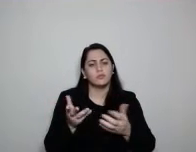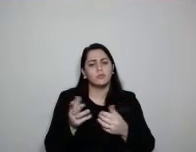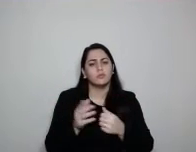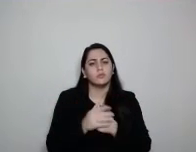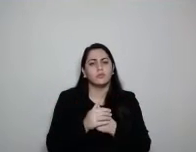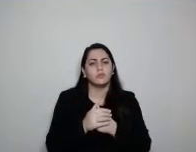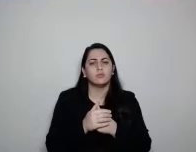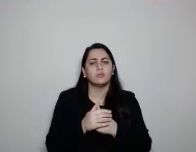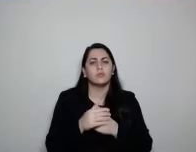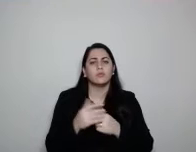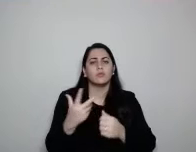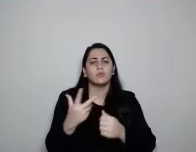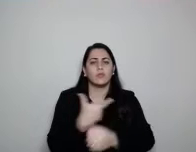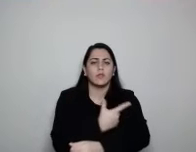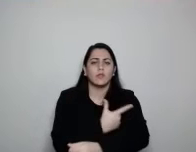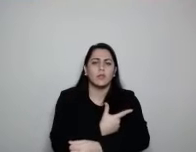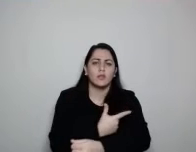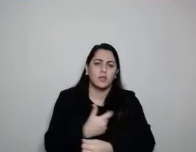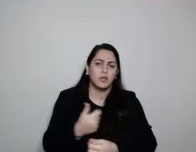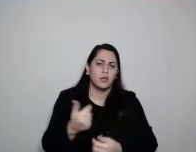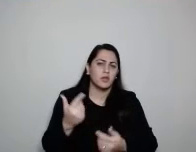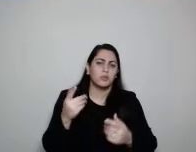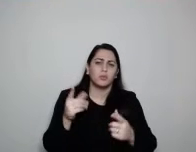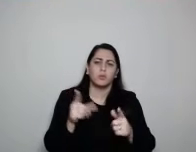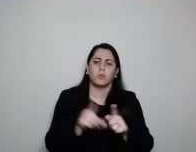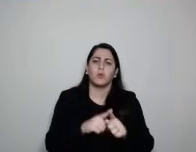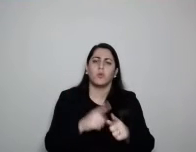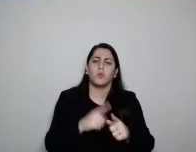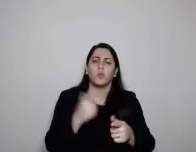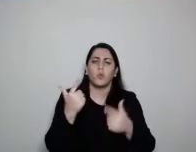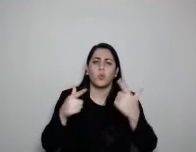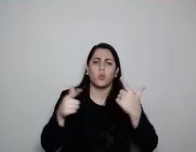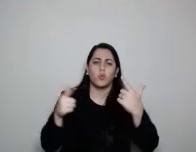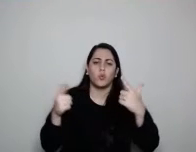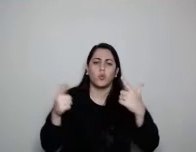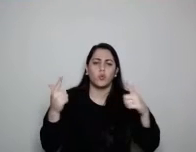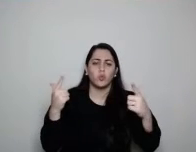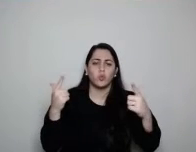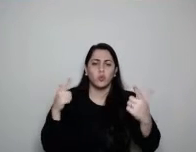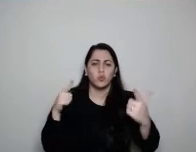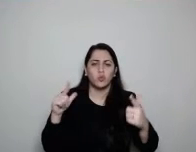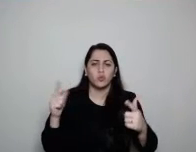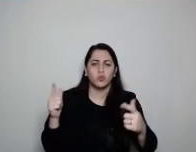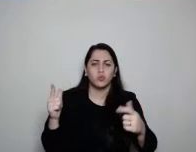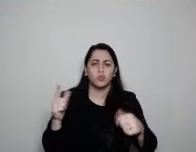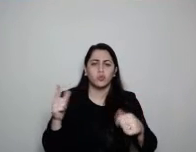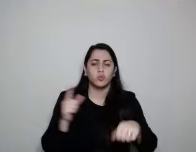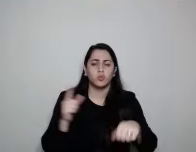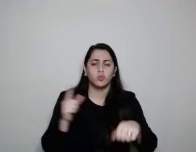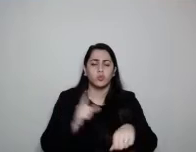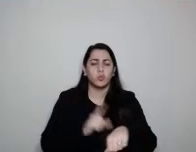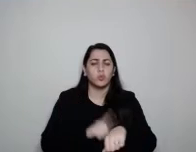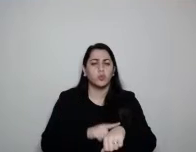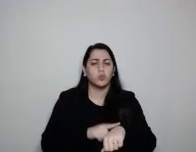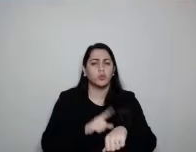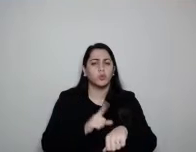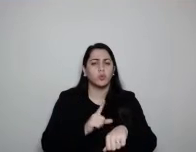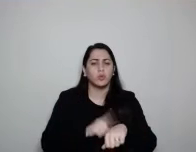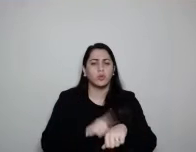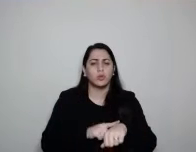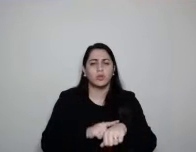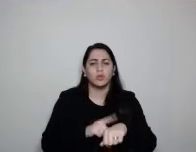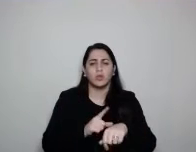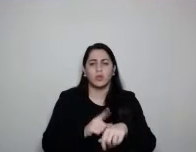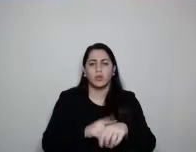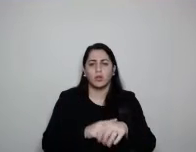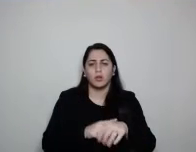que ao excesso de 40 horas para ocupacional psicologia e 96 para fonoaudiologia, haja o